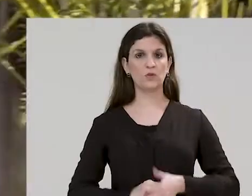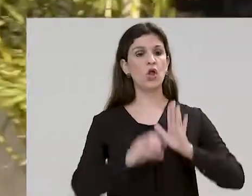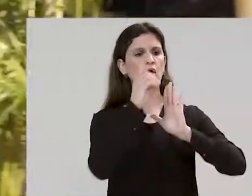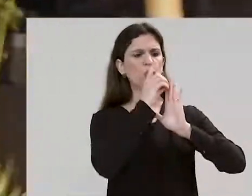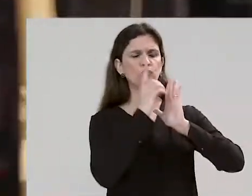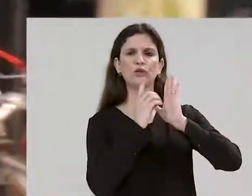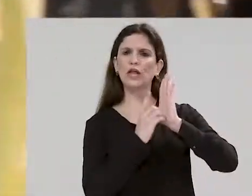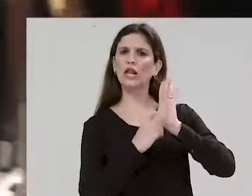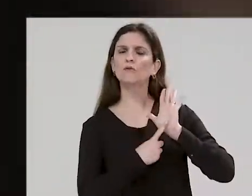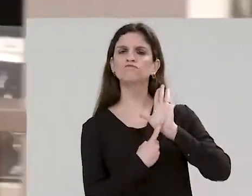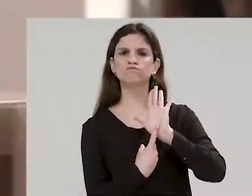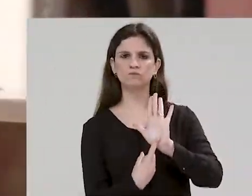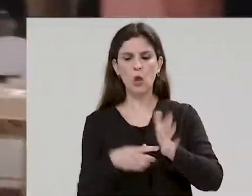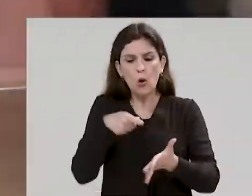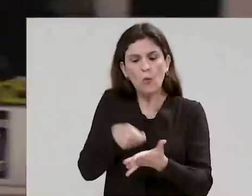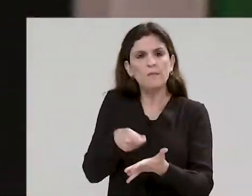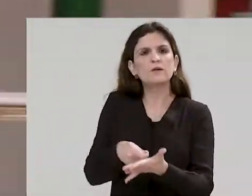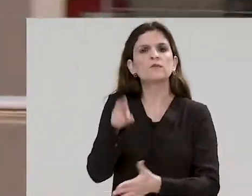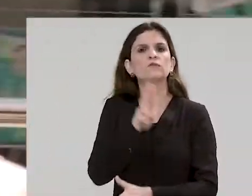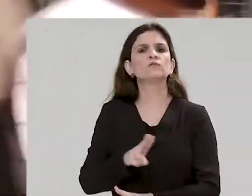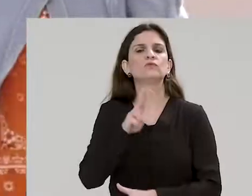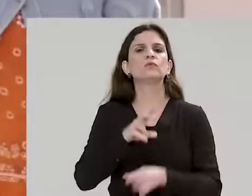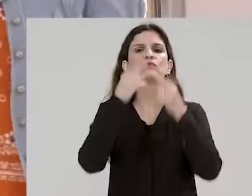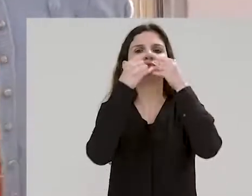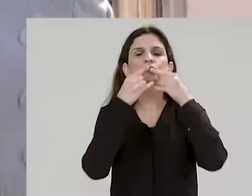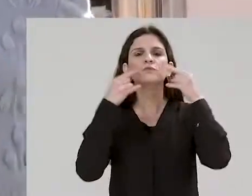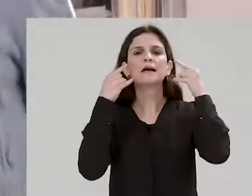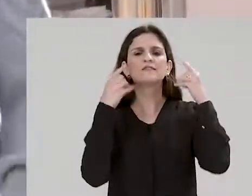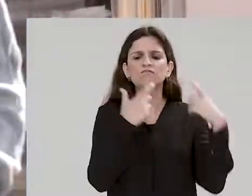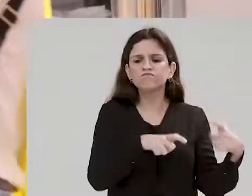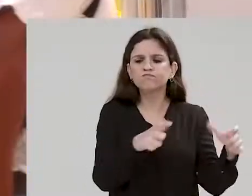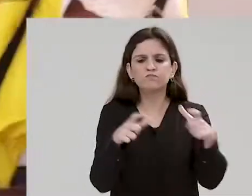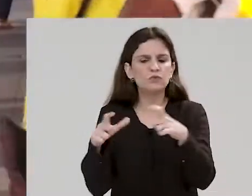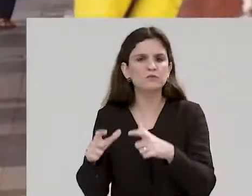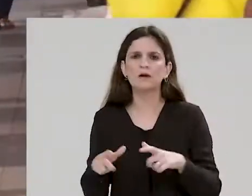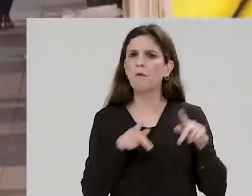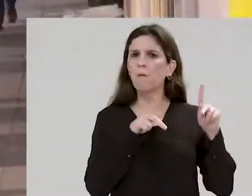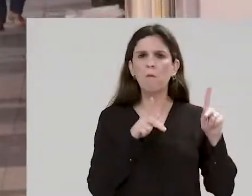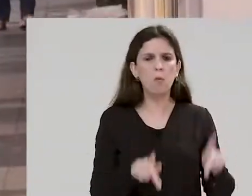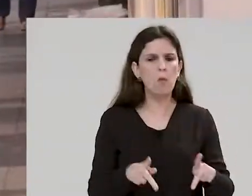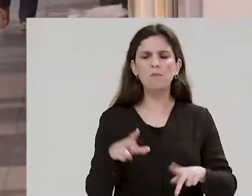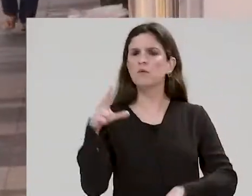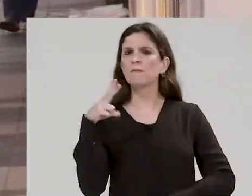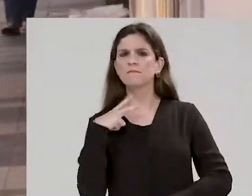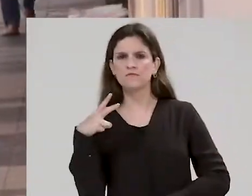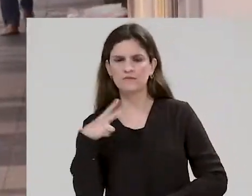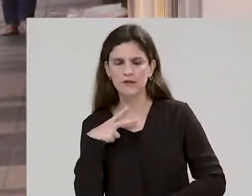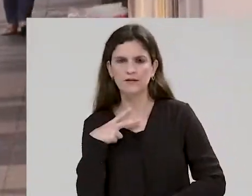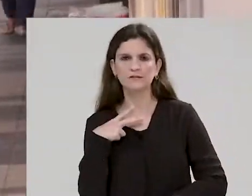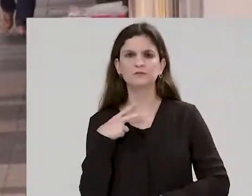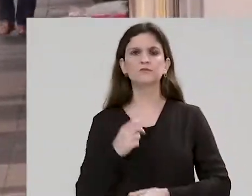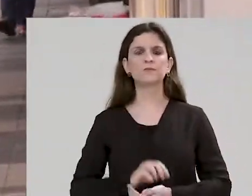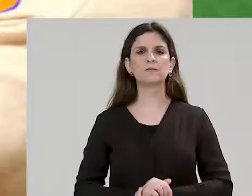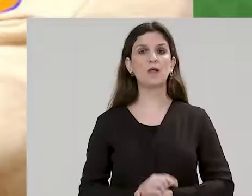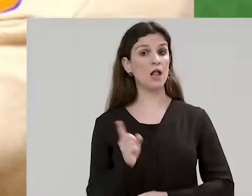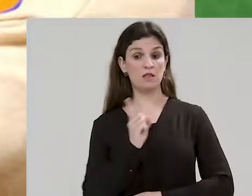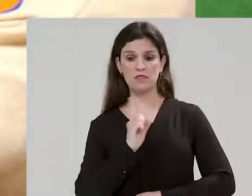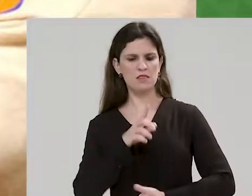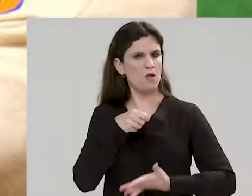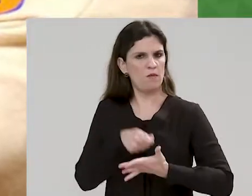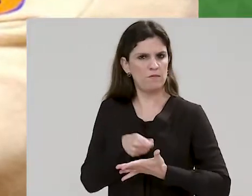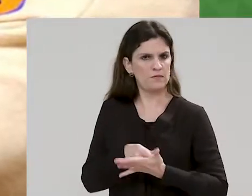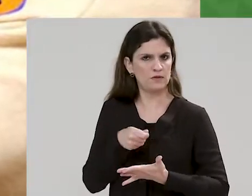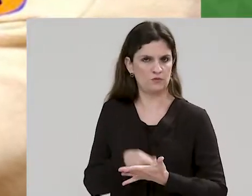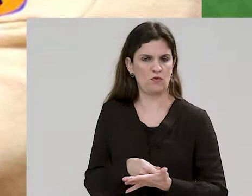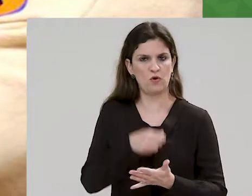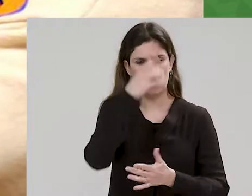alimentos. Pelo decreto, passou a ser obrigatório o uso de máscaras em todos os espaços públicos e privados. Não